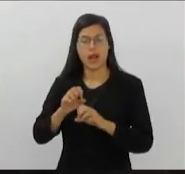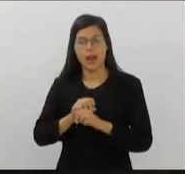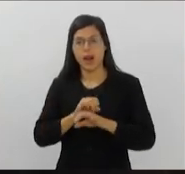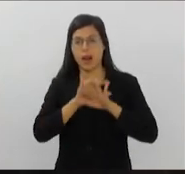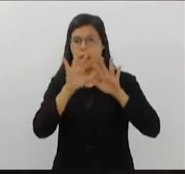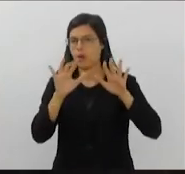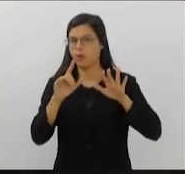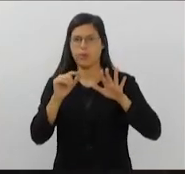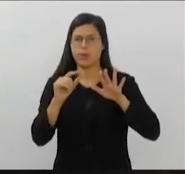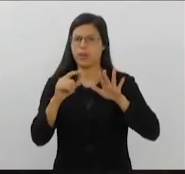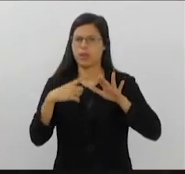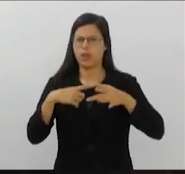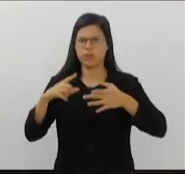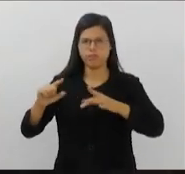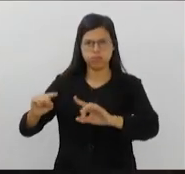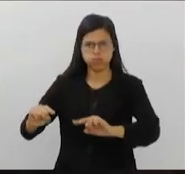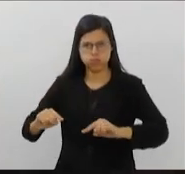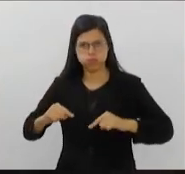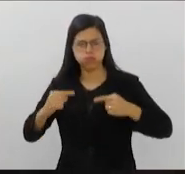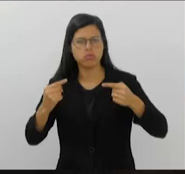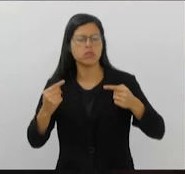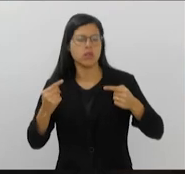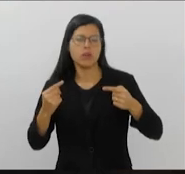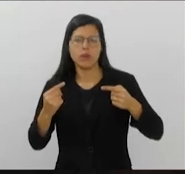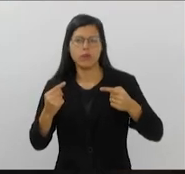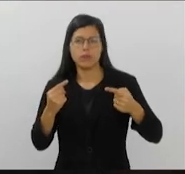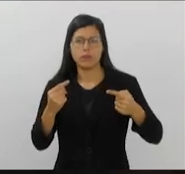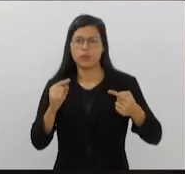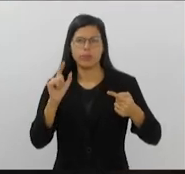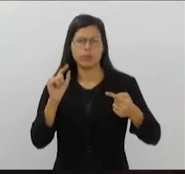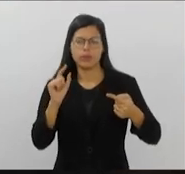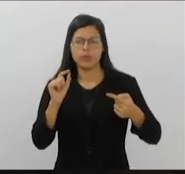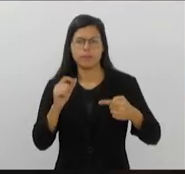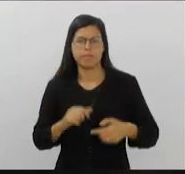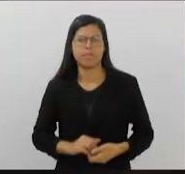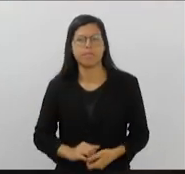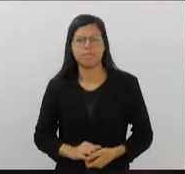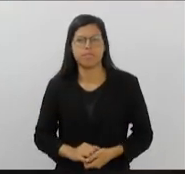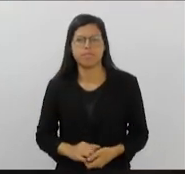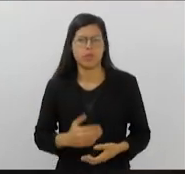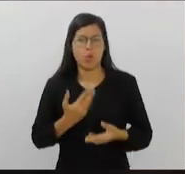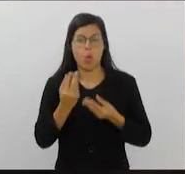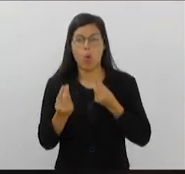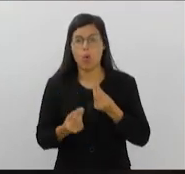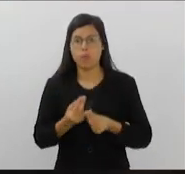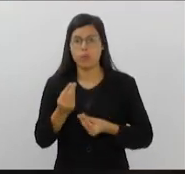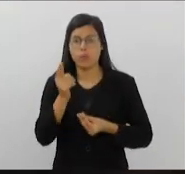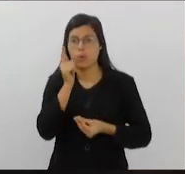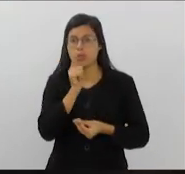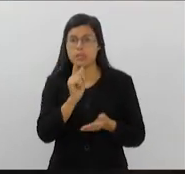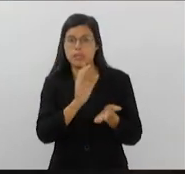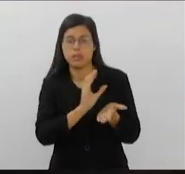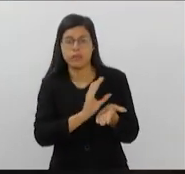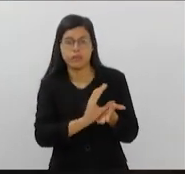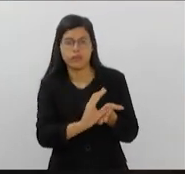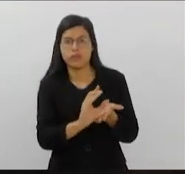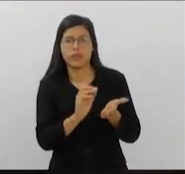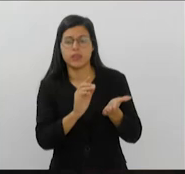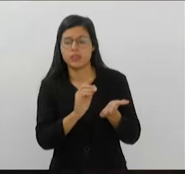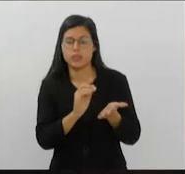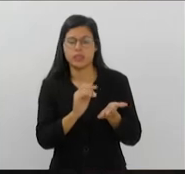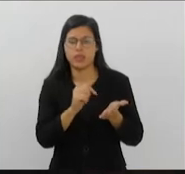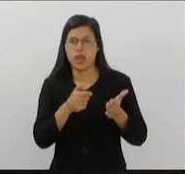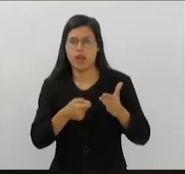gente tem um grande desafio, que é como a gente vai conseguir financiar as ações que são necessárias